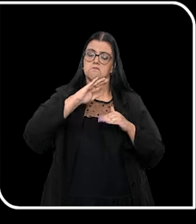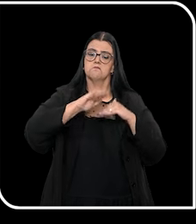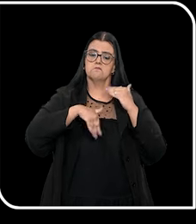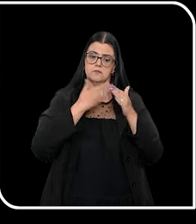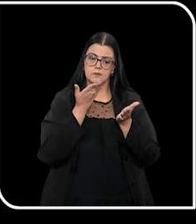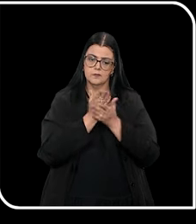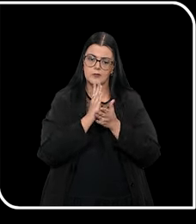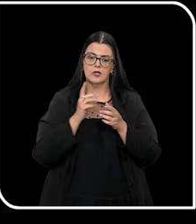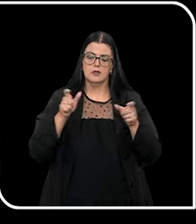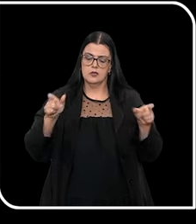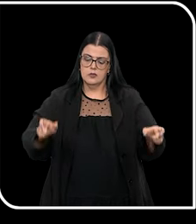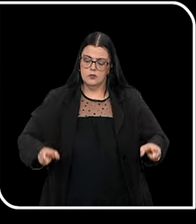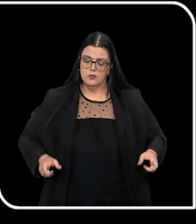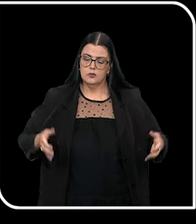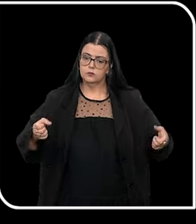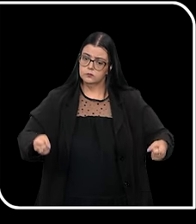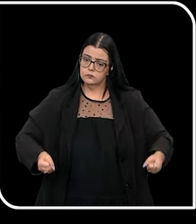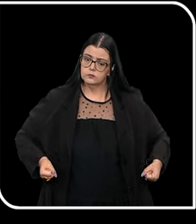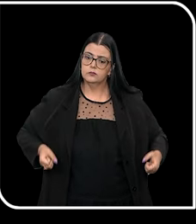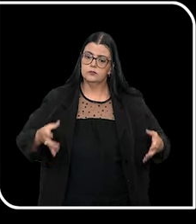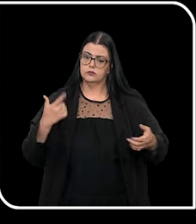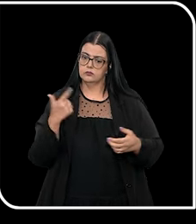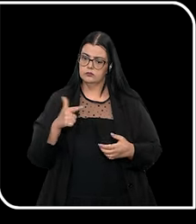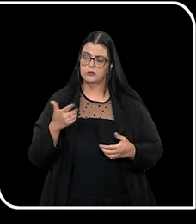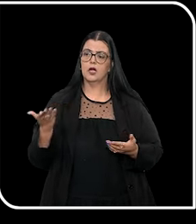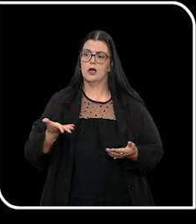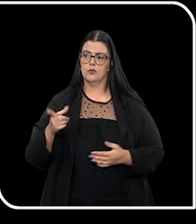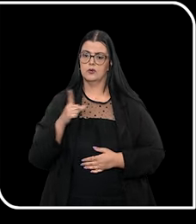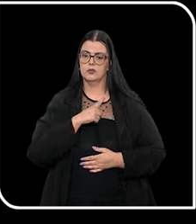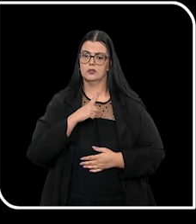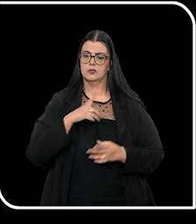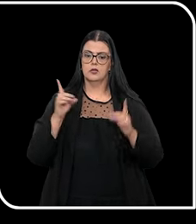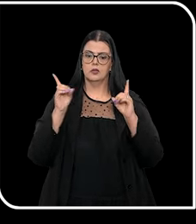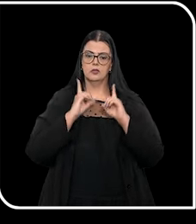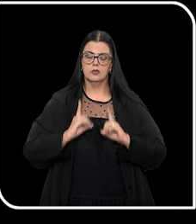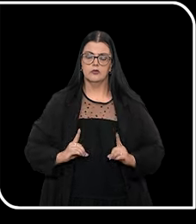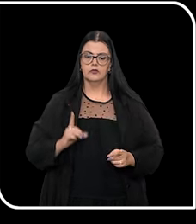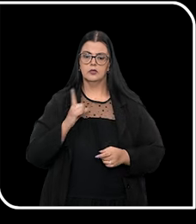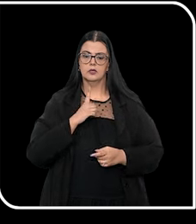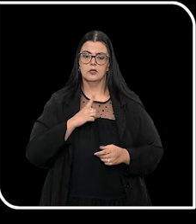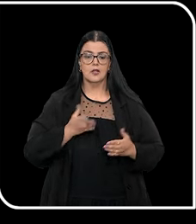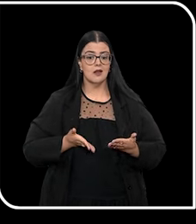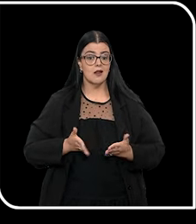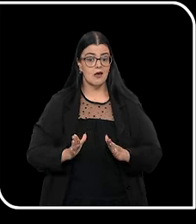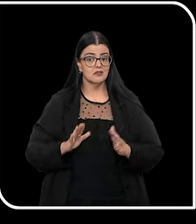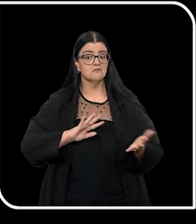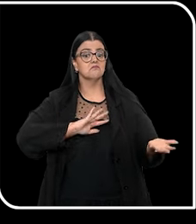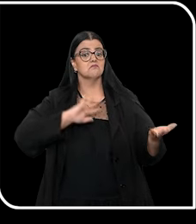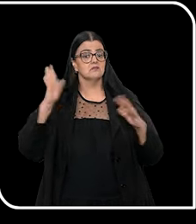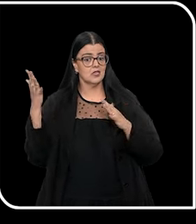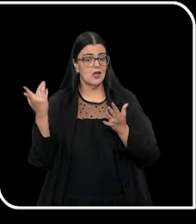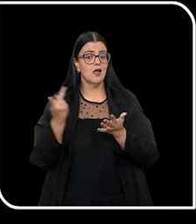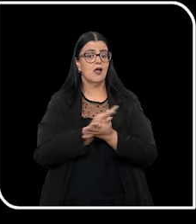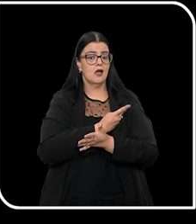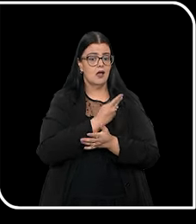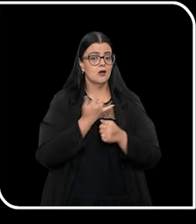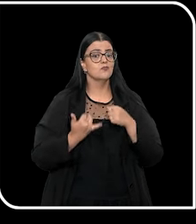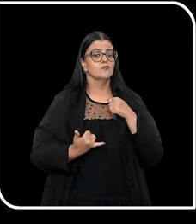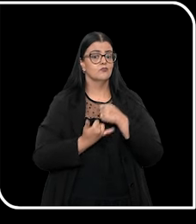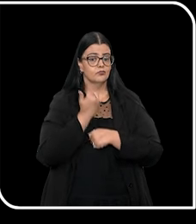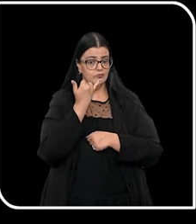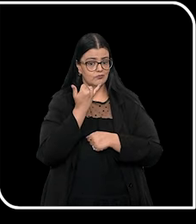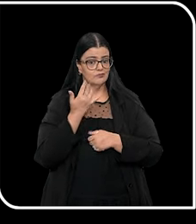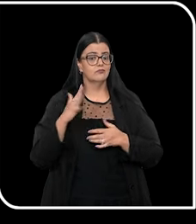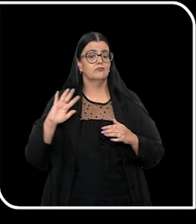chega não tinha corrimão agora tem corrimão entende porque deficiência você pode nascer com ela mas ela pode ser adquirida